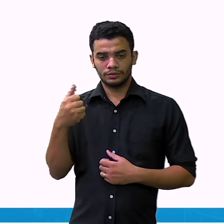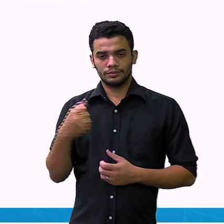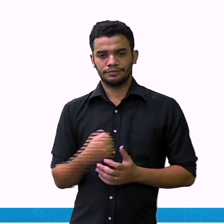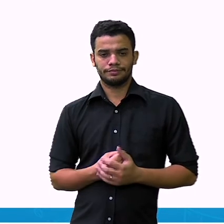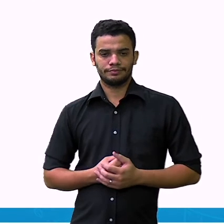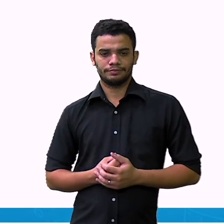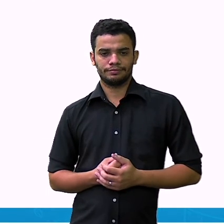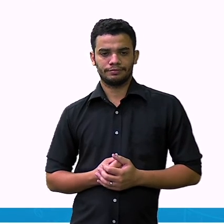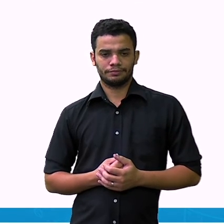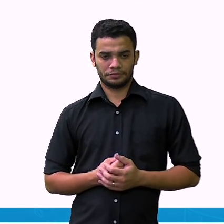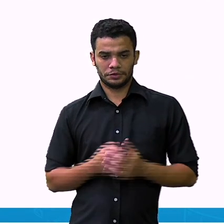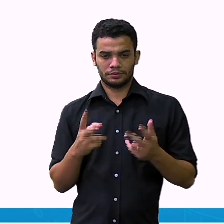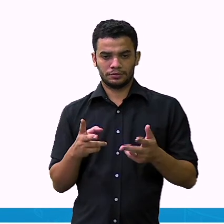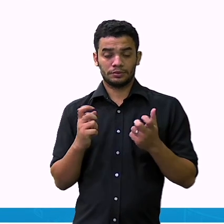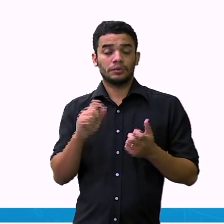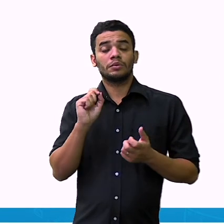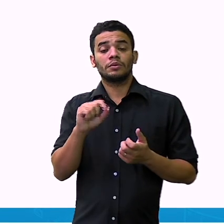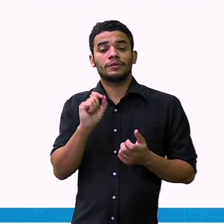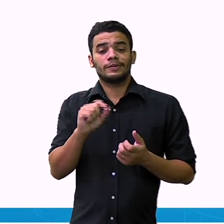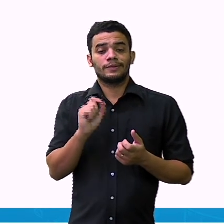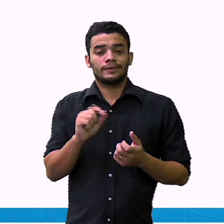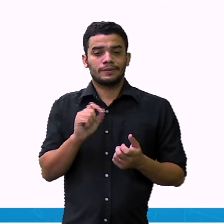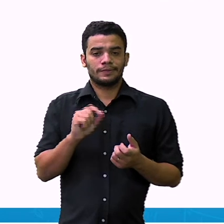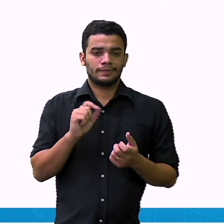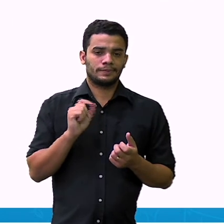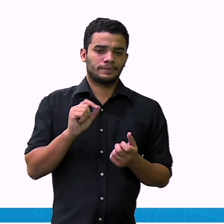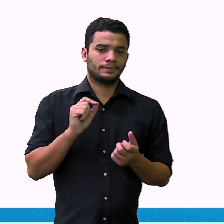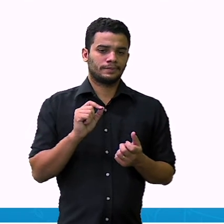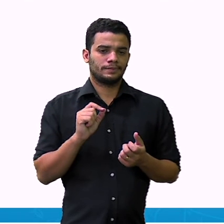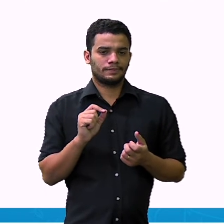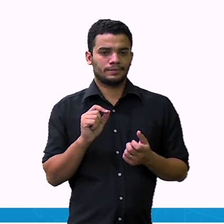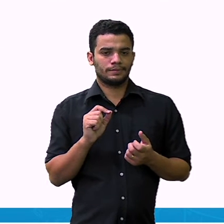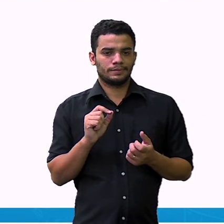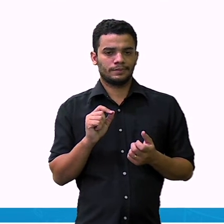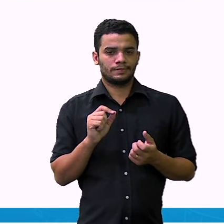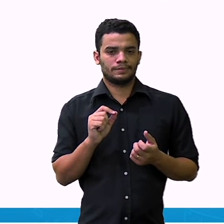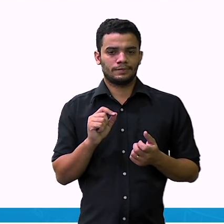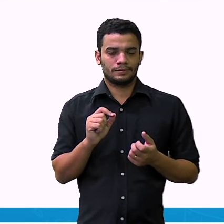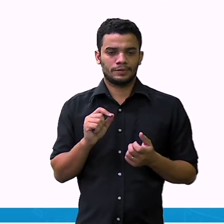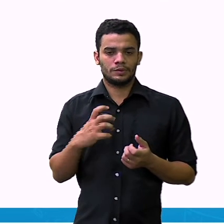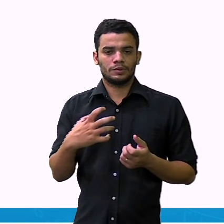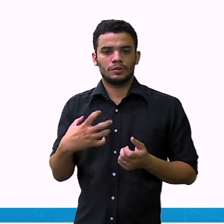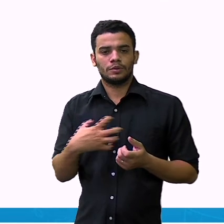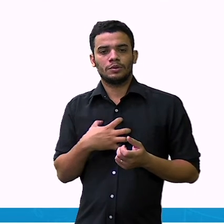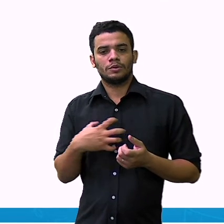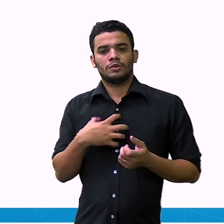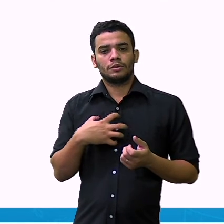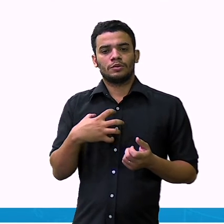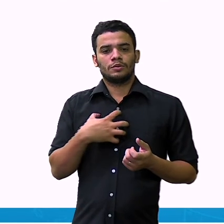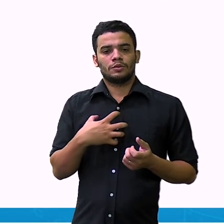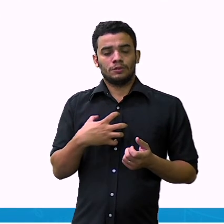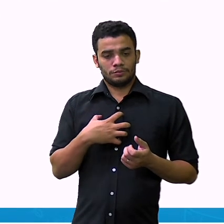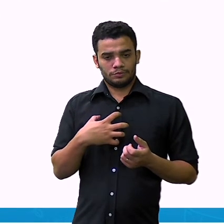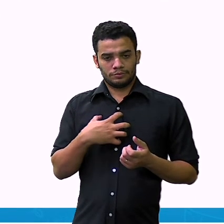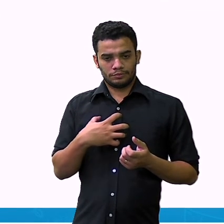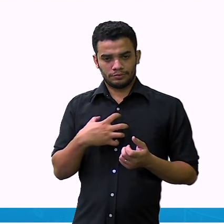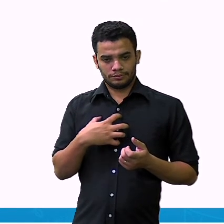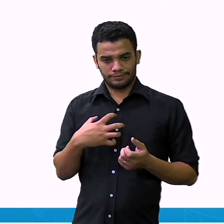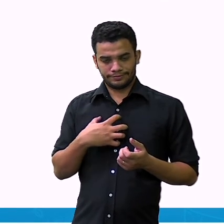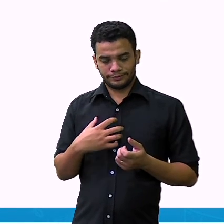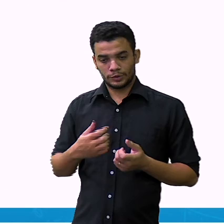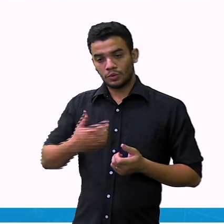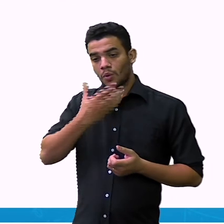11. Perceba que na do Fernande, aqui nessa última linha, está com uma chave a